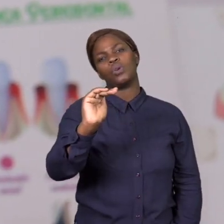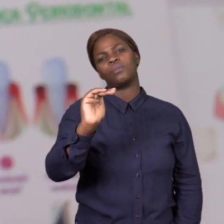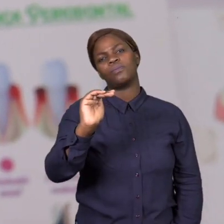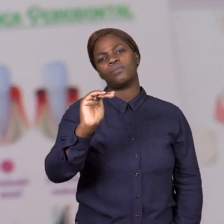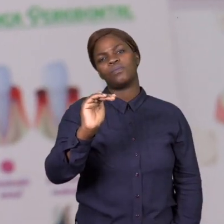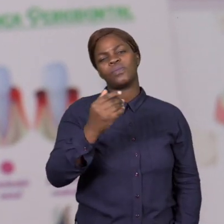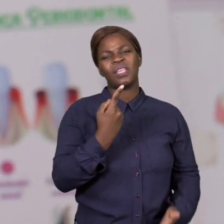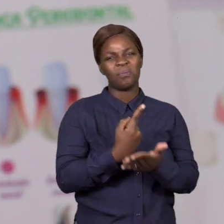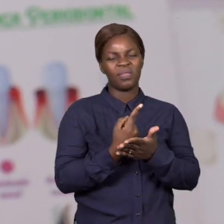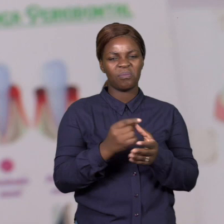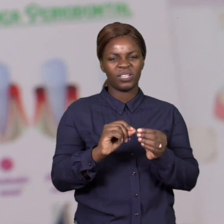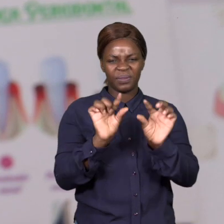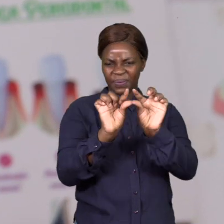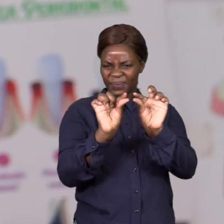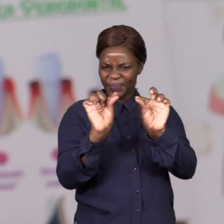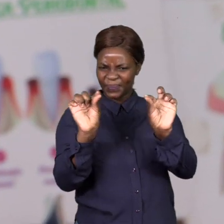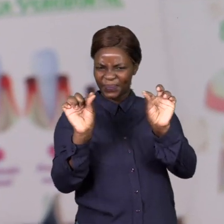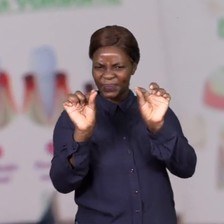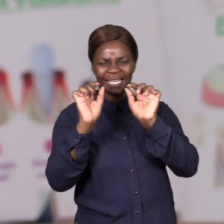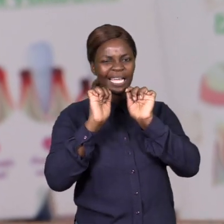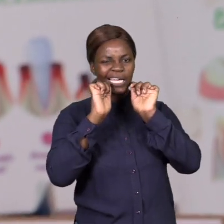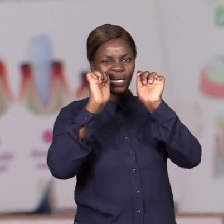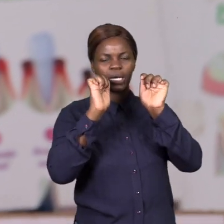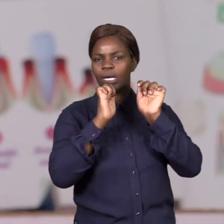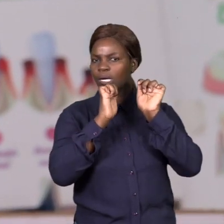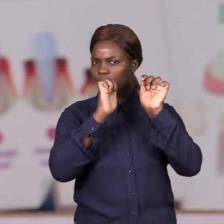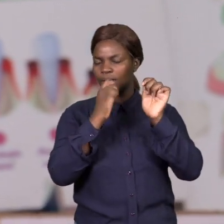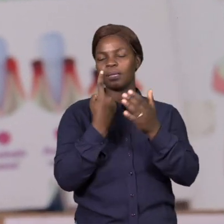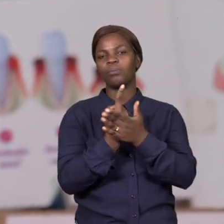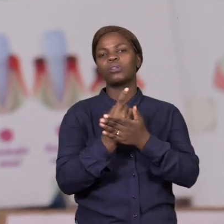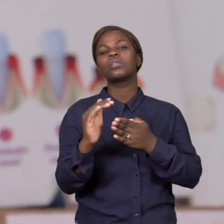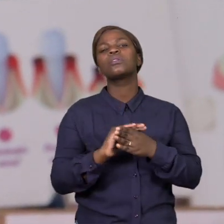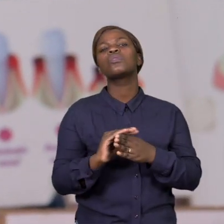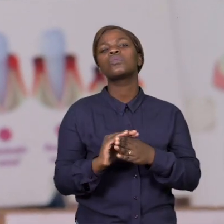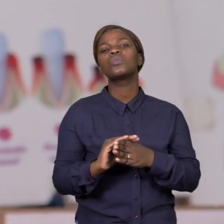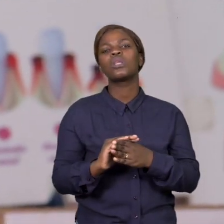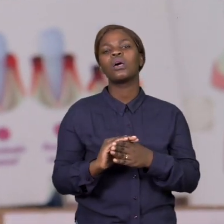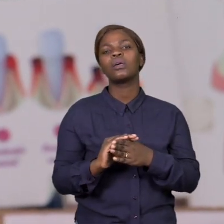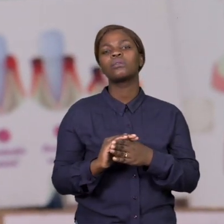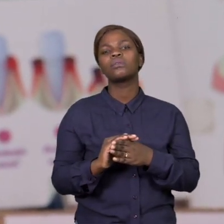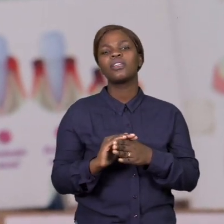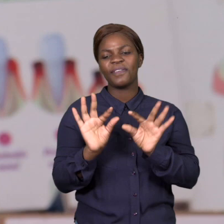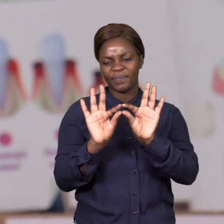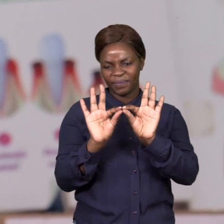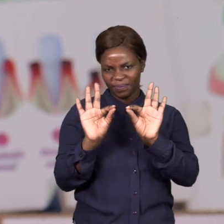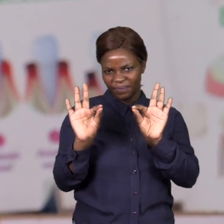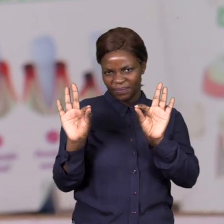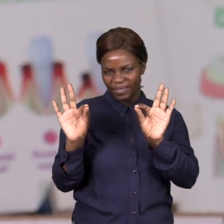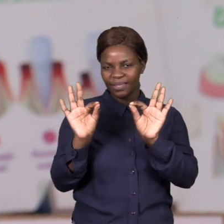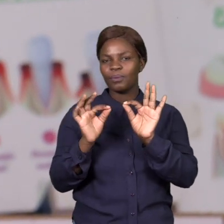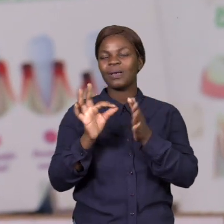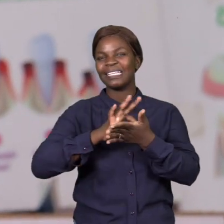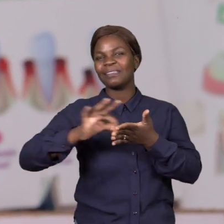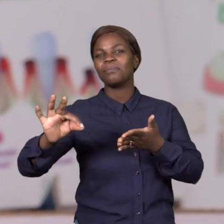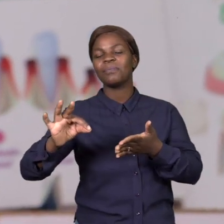dentário, não é dispensável, é indispensável o fio dentário. Muita gente não usa o fio dentário, temos que ter o fio dentário. E podemos